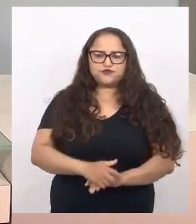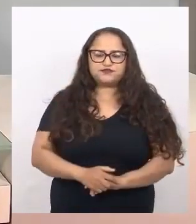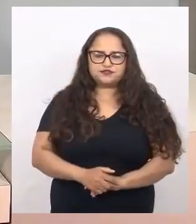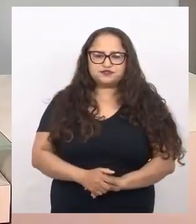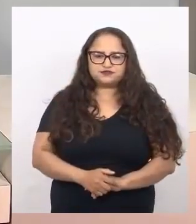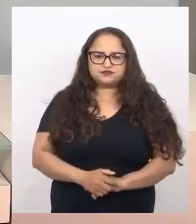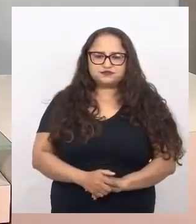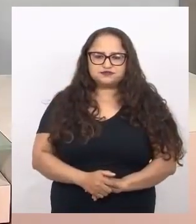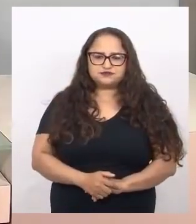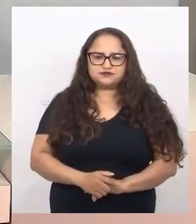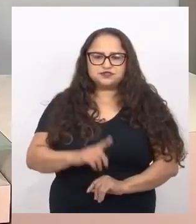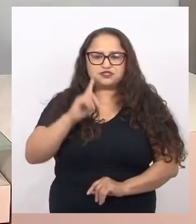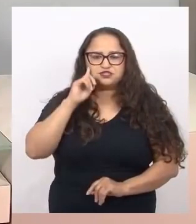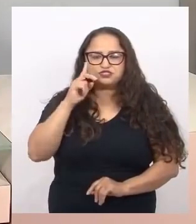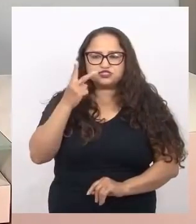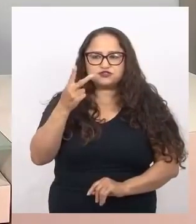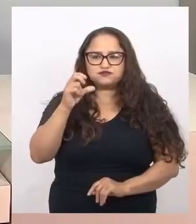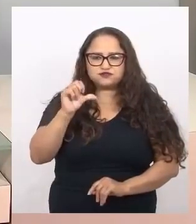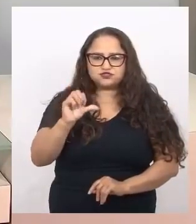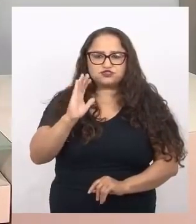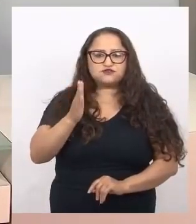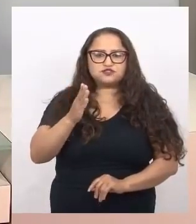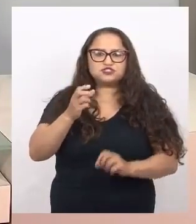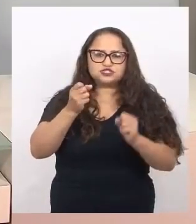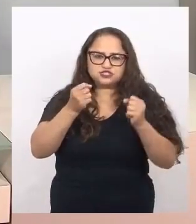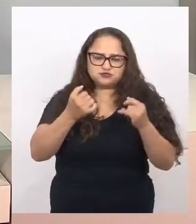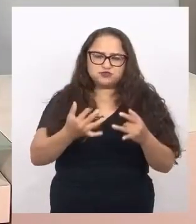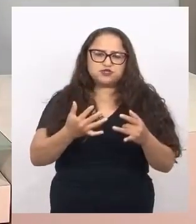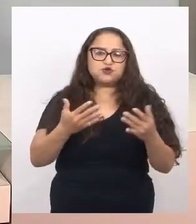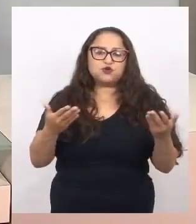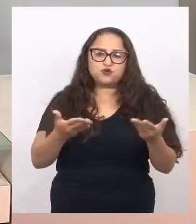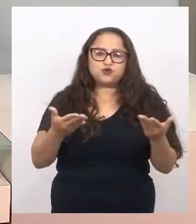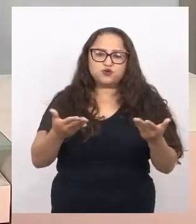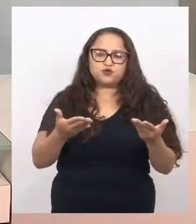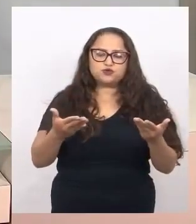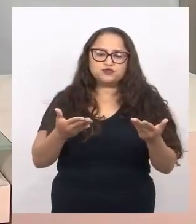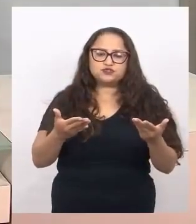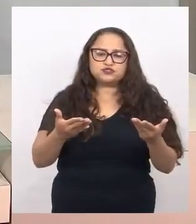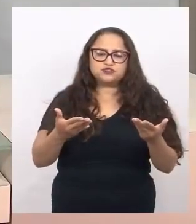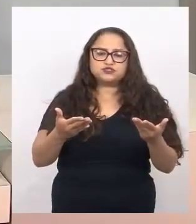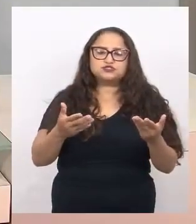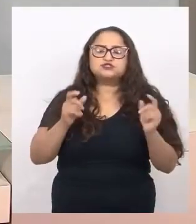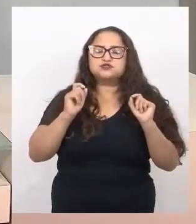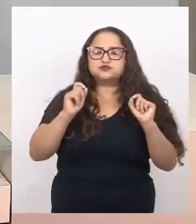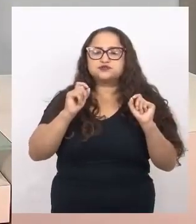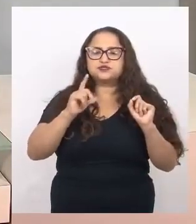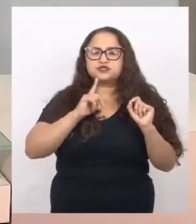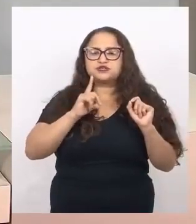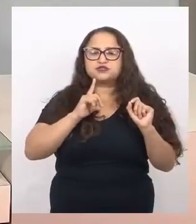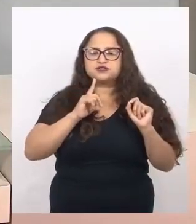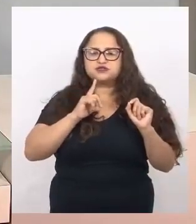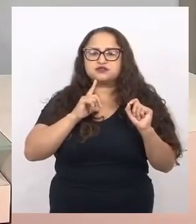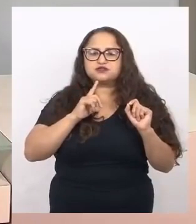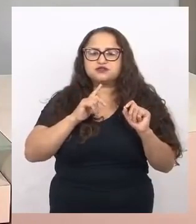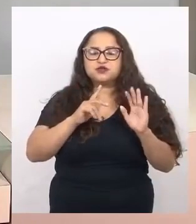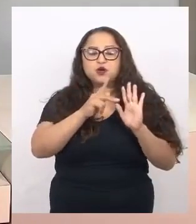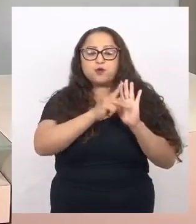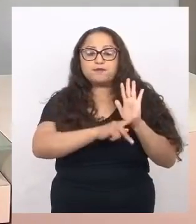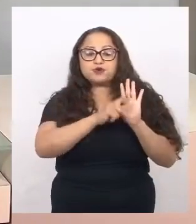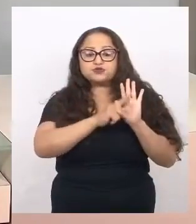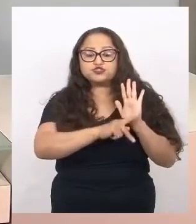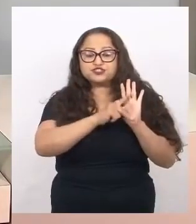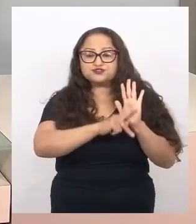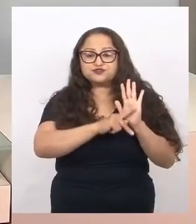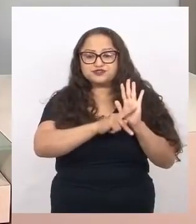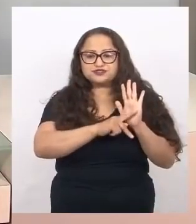A atribuição do dia 29, Patrícia, a gente já falou bastante aqui hoje, tá? A atribuição do dia 29 é a atribuição dos projetos,